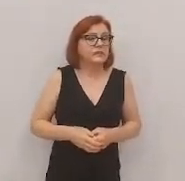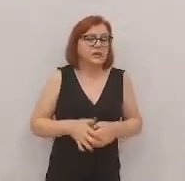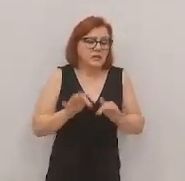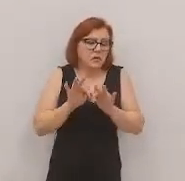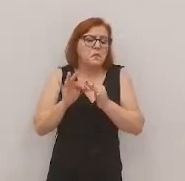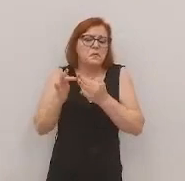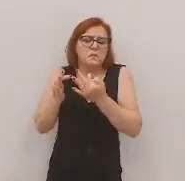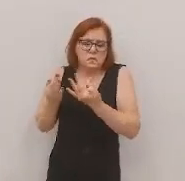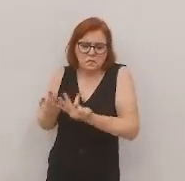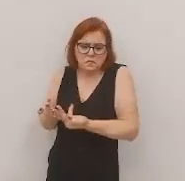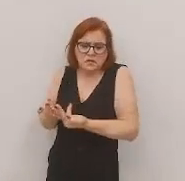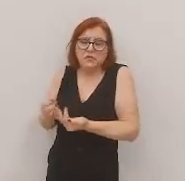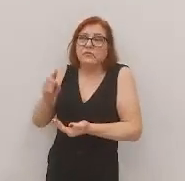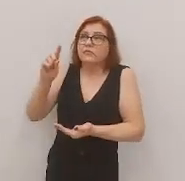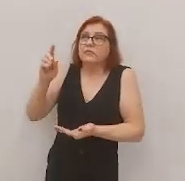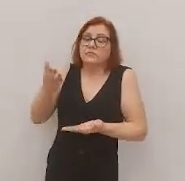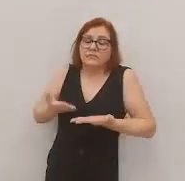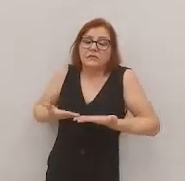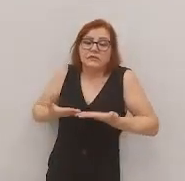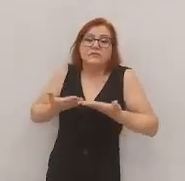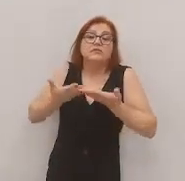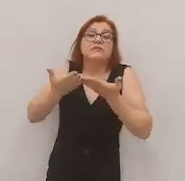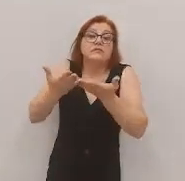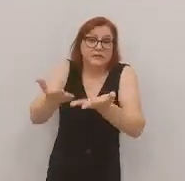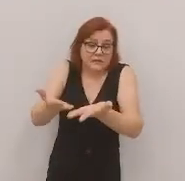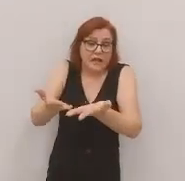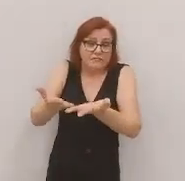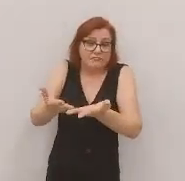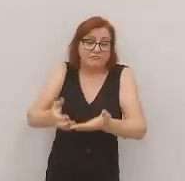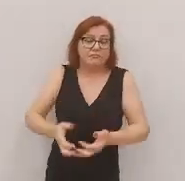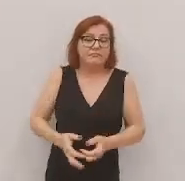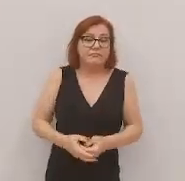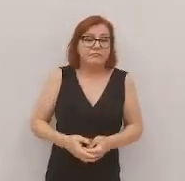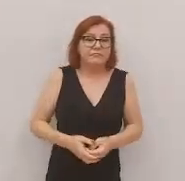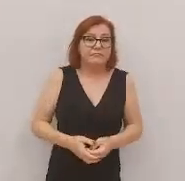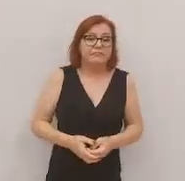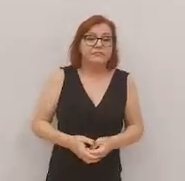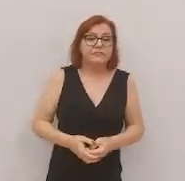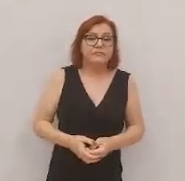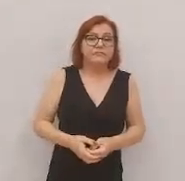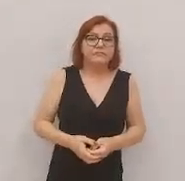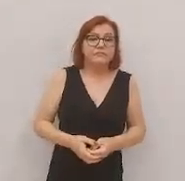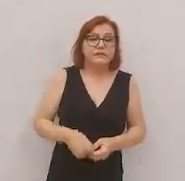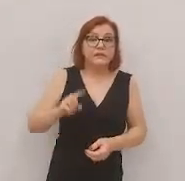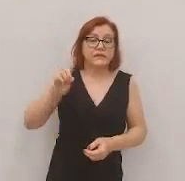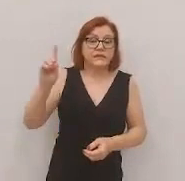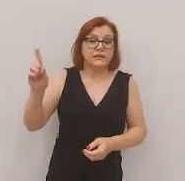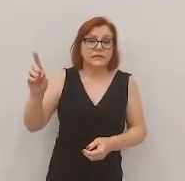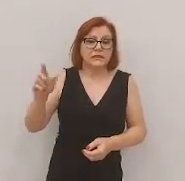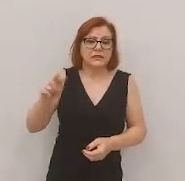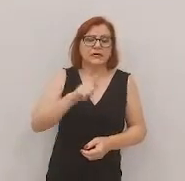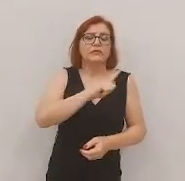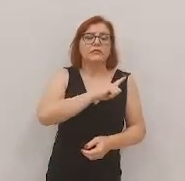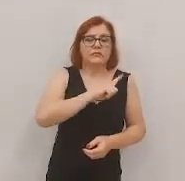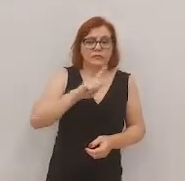A gente olha o mundo está um inferno, não está? Irmãos, mas Deus está